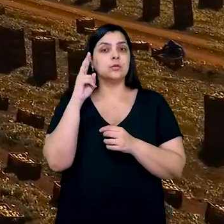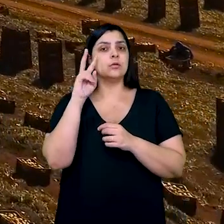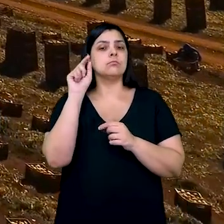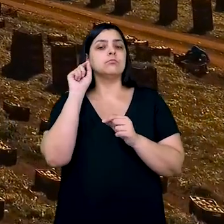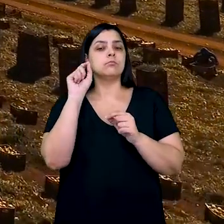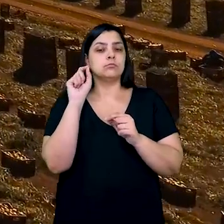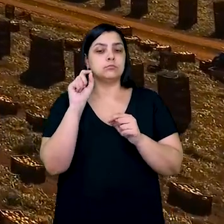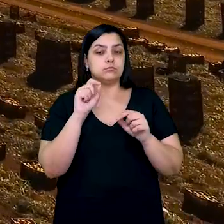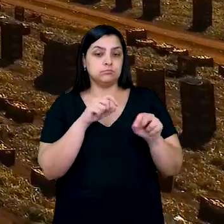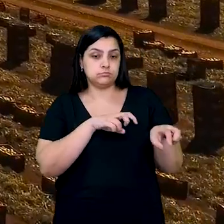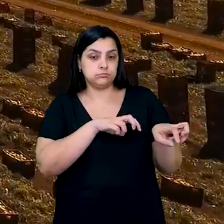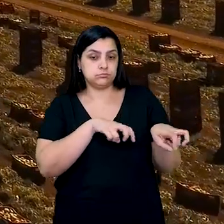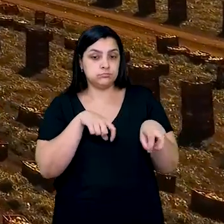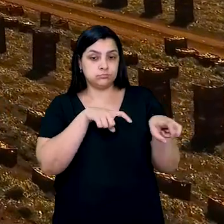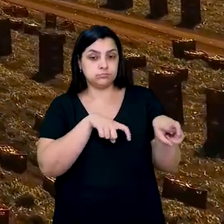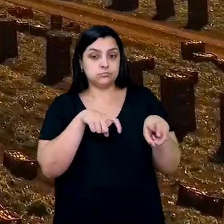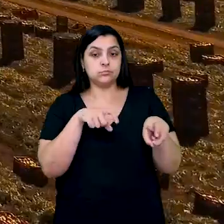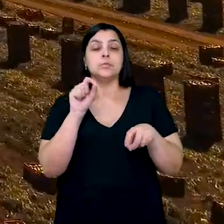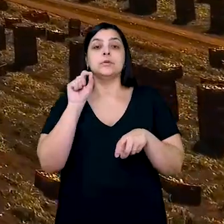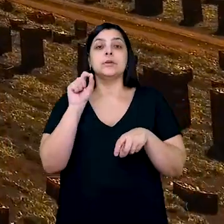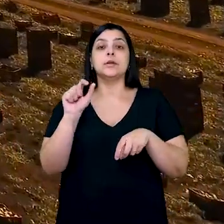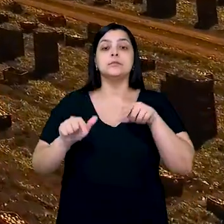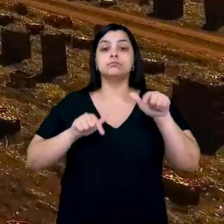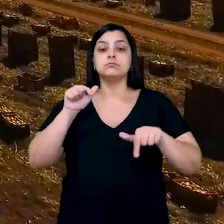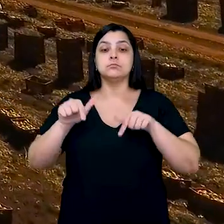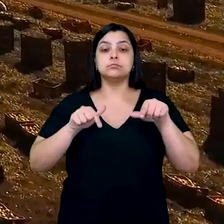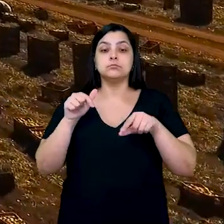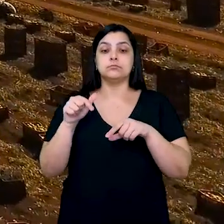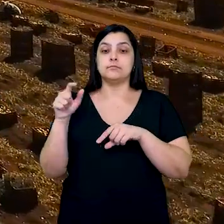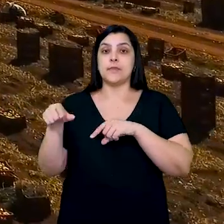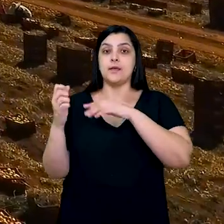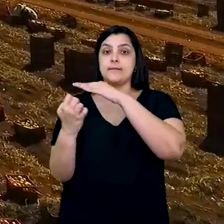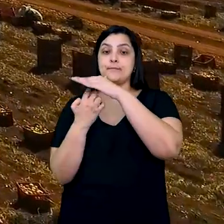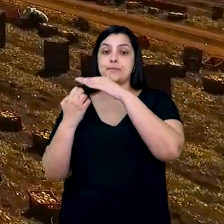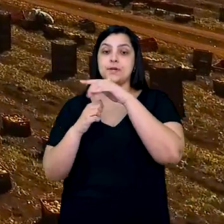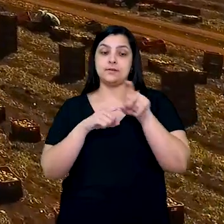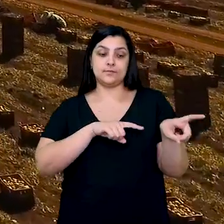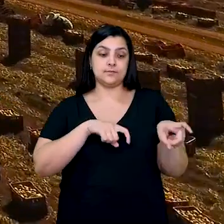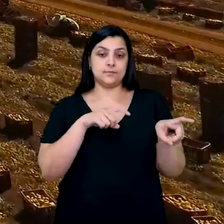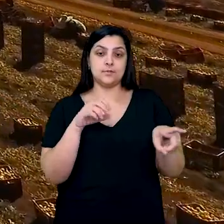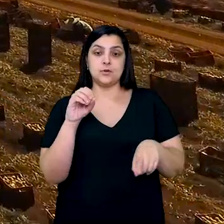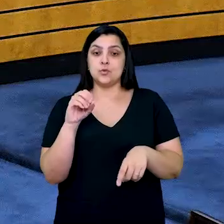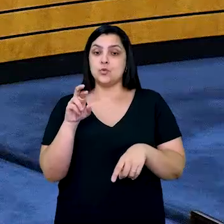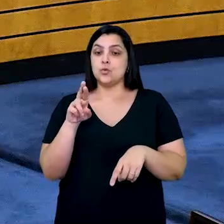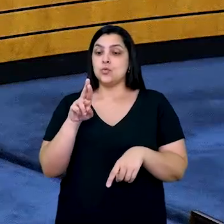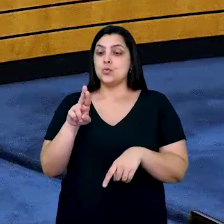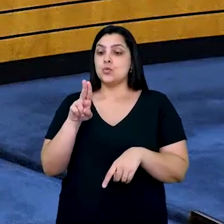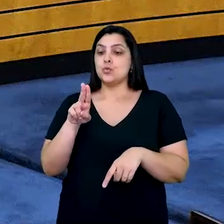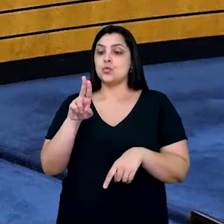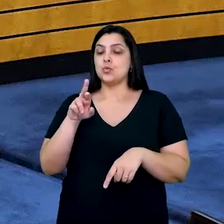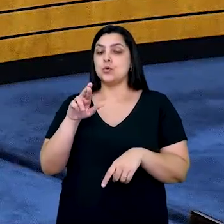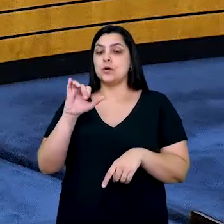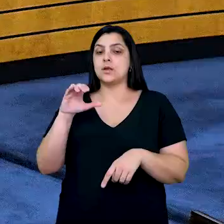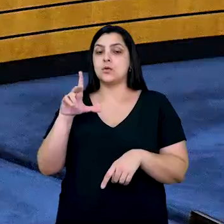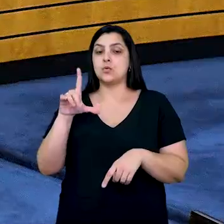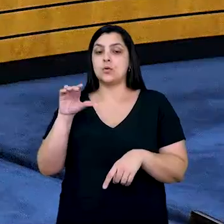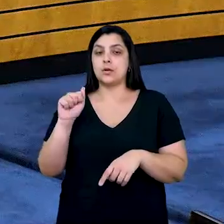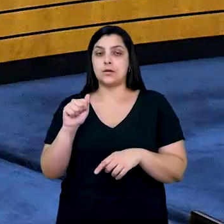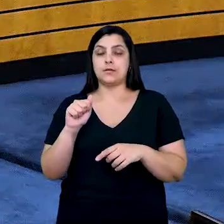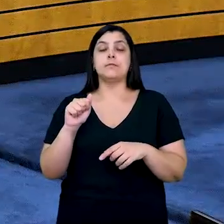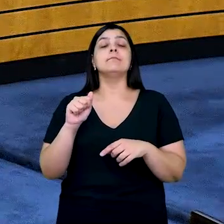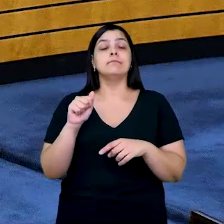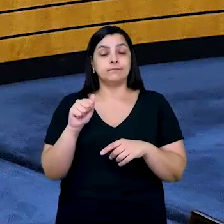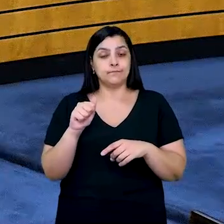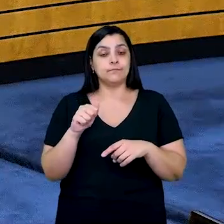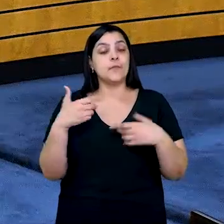considerava rurícola o empregado que prestava serviços a empregador agroindustrial. Com isso, a SDI1 passou